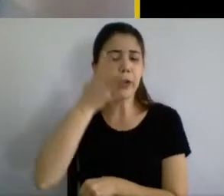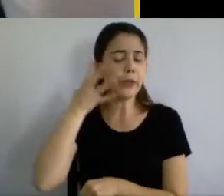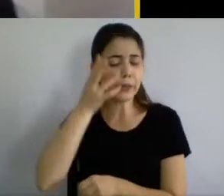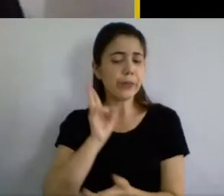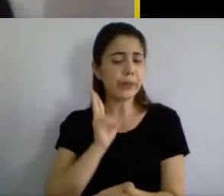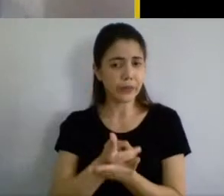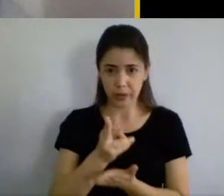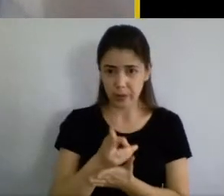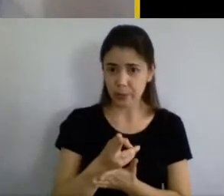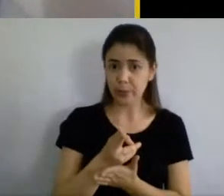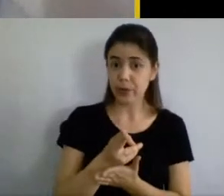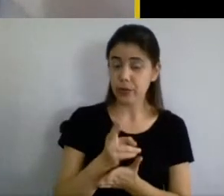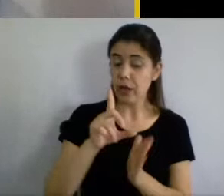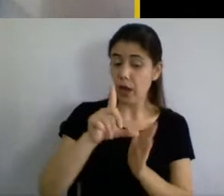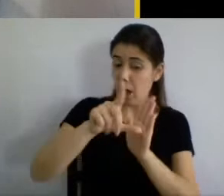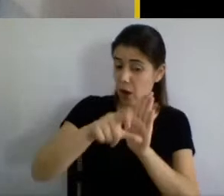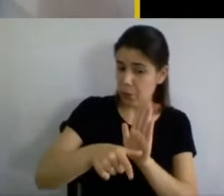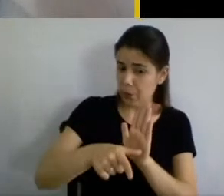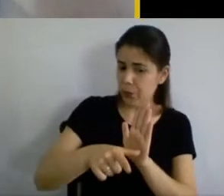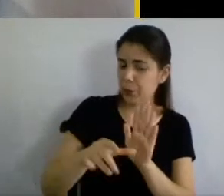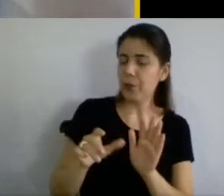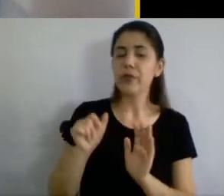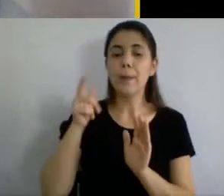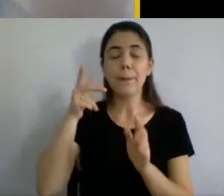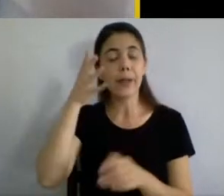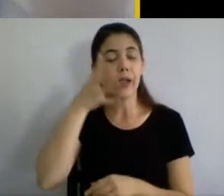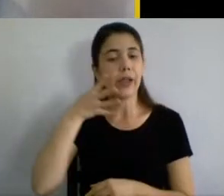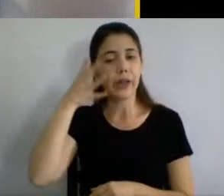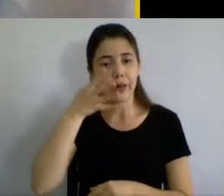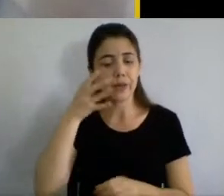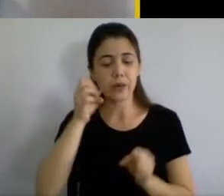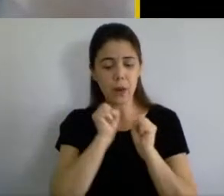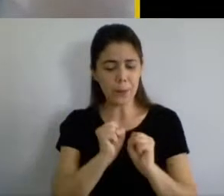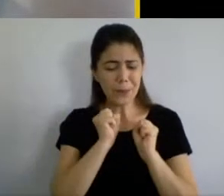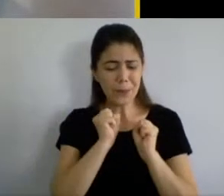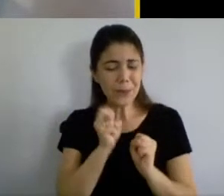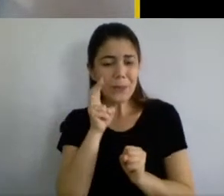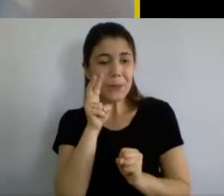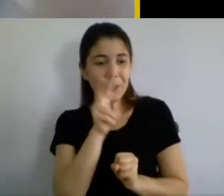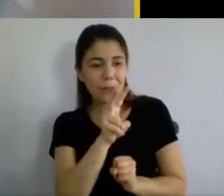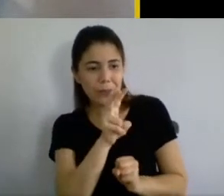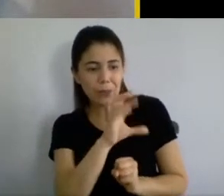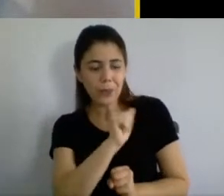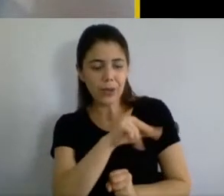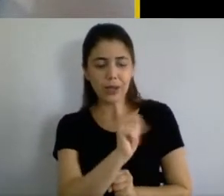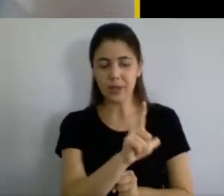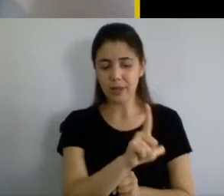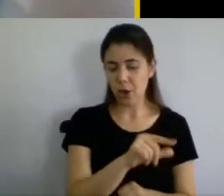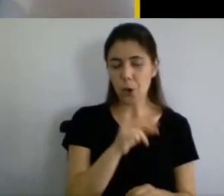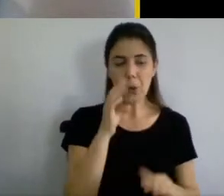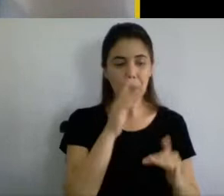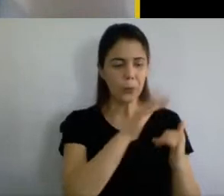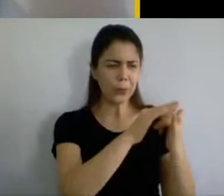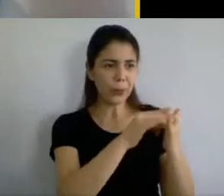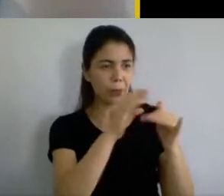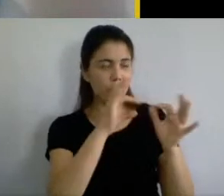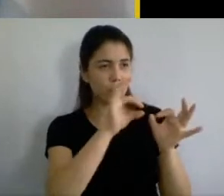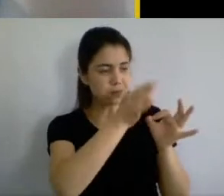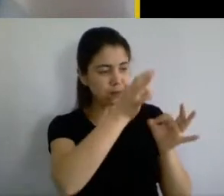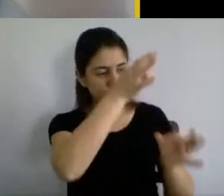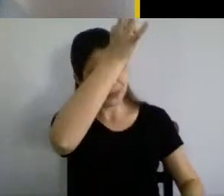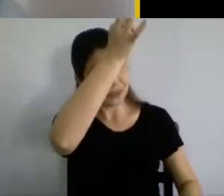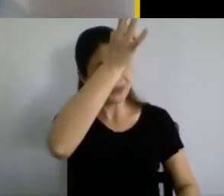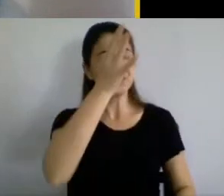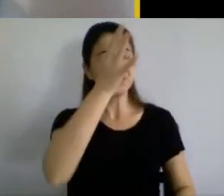depois dessa palestra, depois que vocês assistirem, vocês podem dar uma passeada no nosso canal e ver todo o material que já rodou por